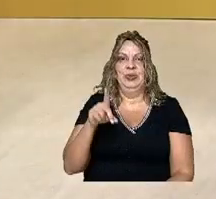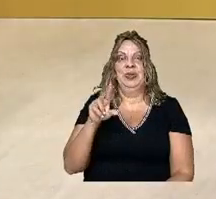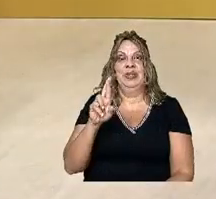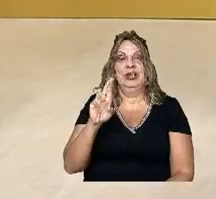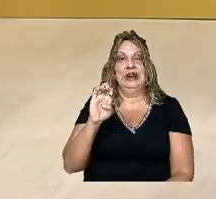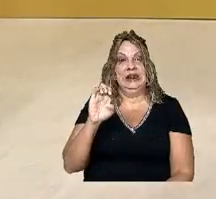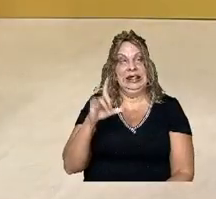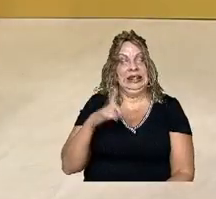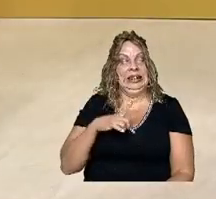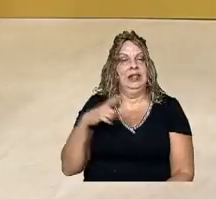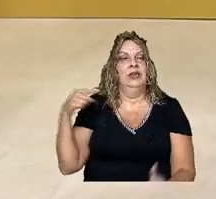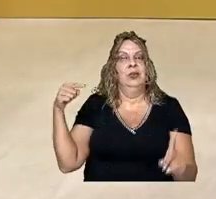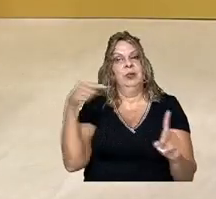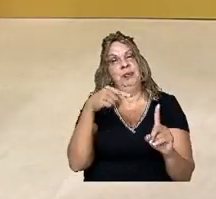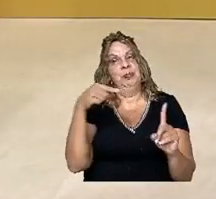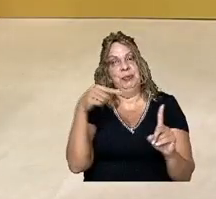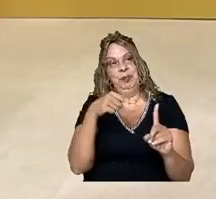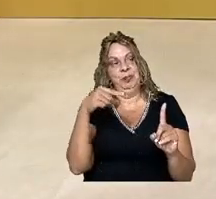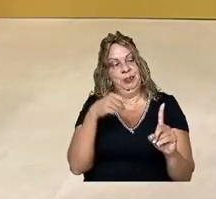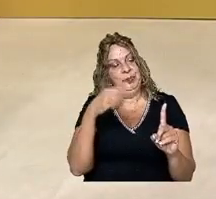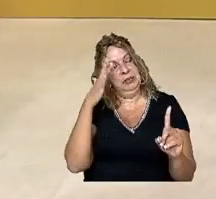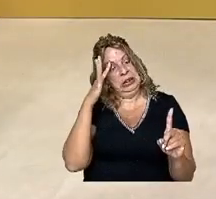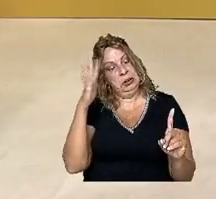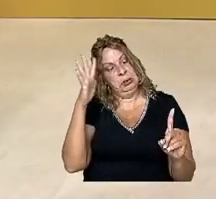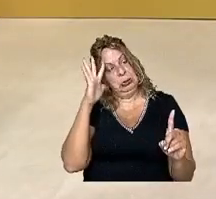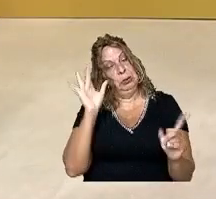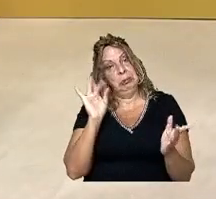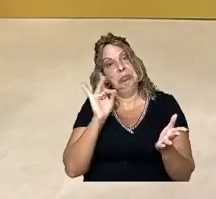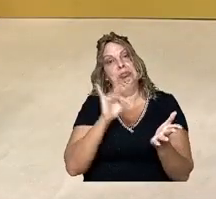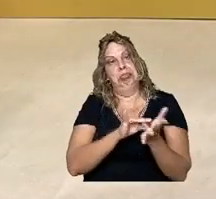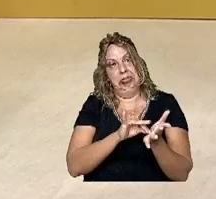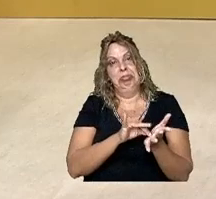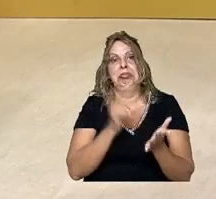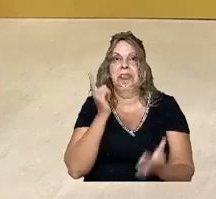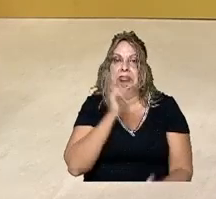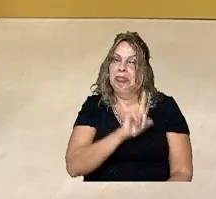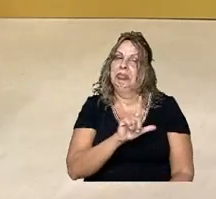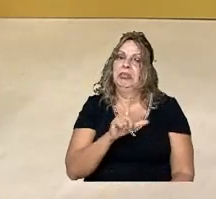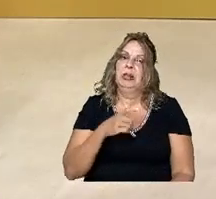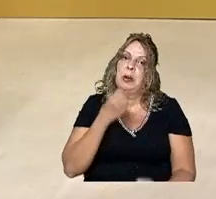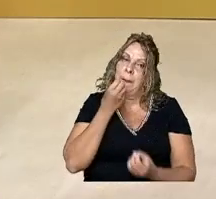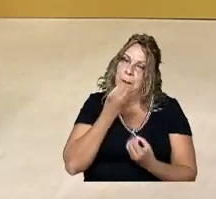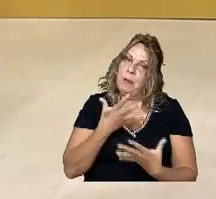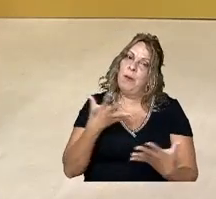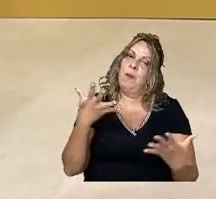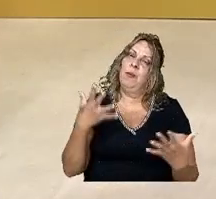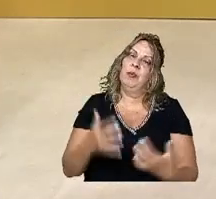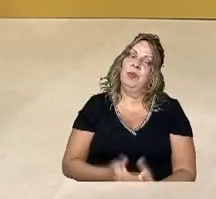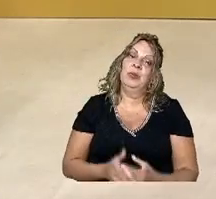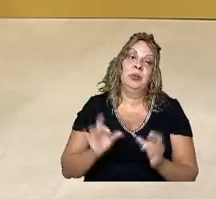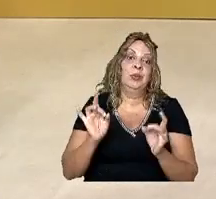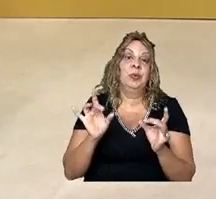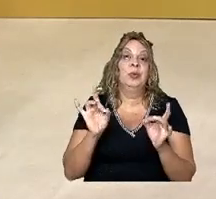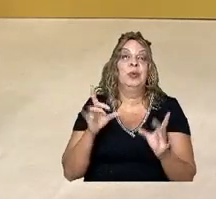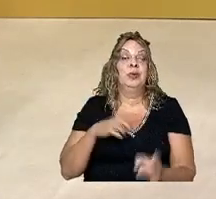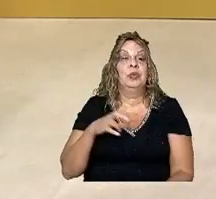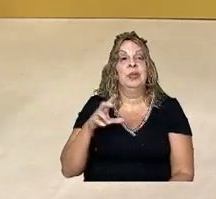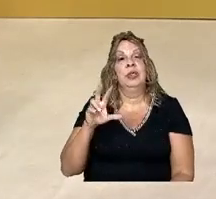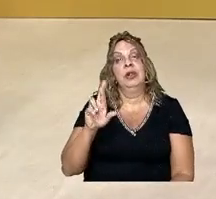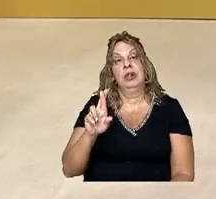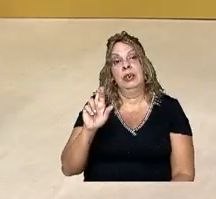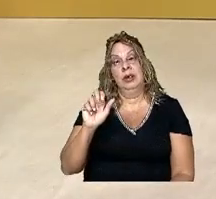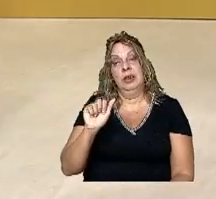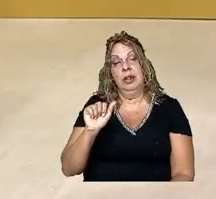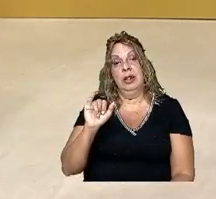e o sonho realizado foi dele, o Alexandre. Assim é bom demais, por isso que o promotor pé quente, o Raimundo, deixou um convite